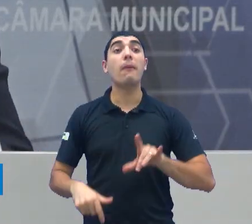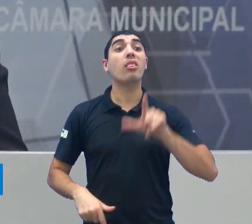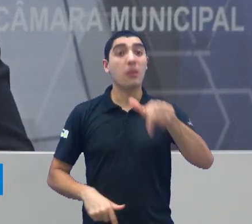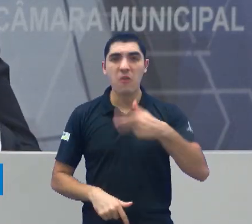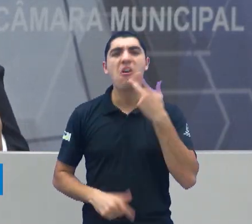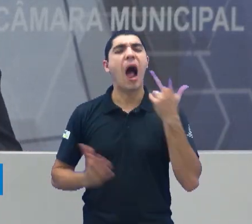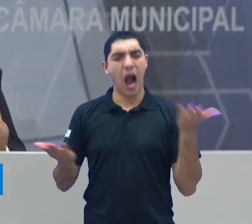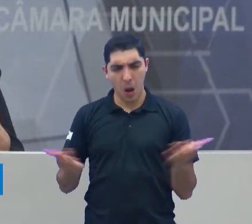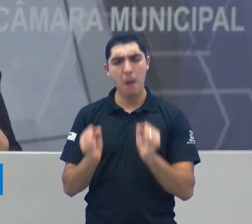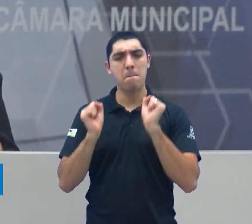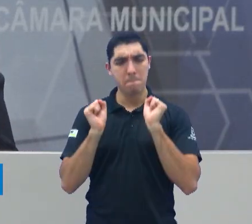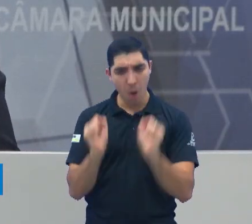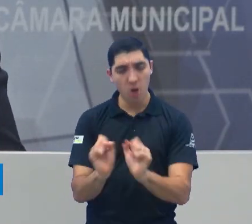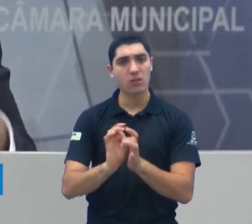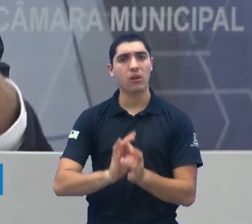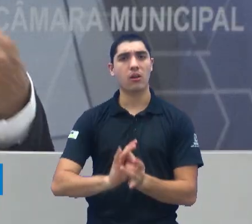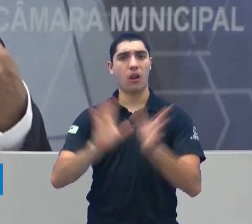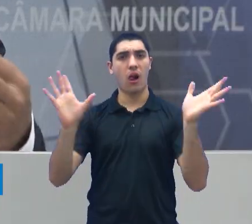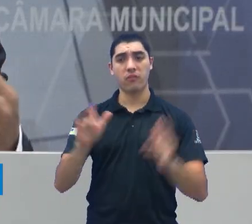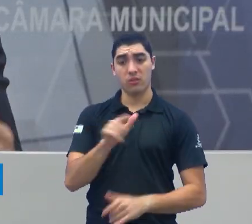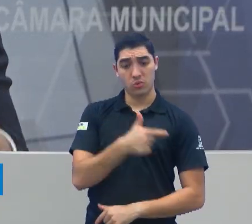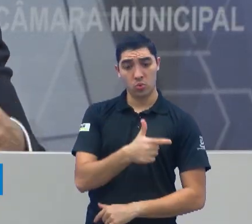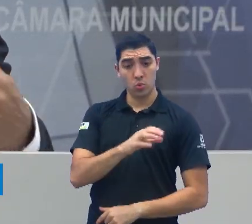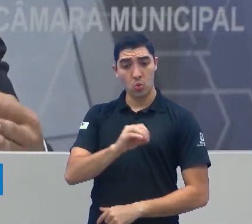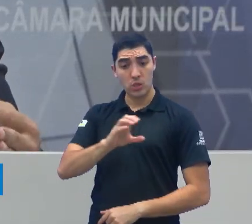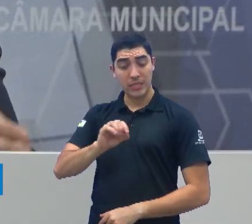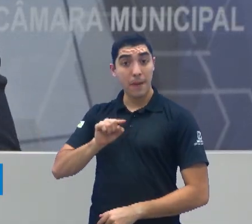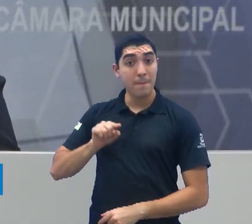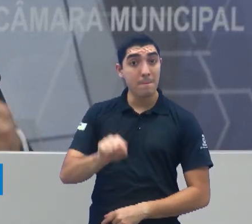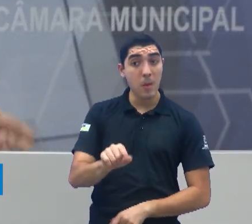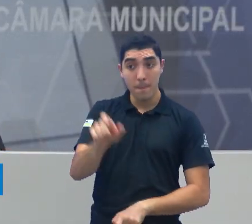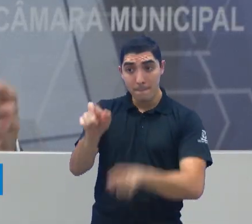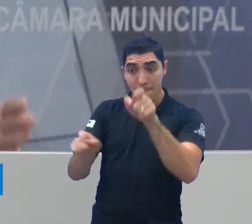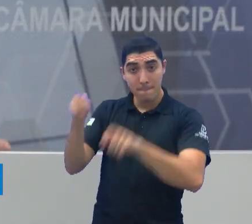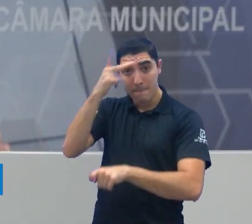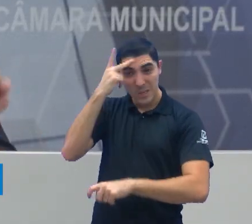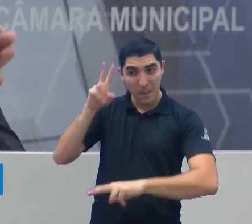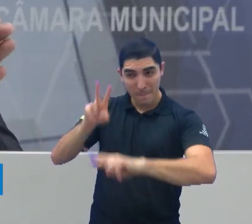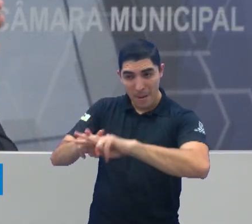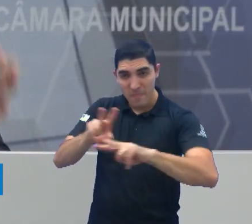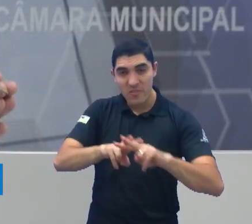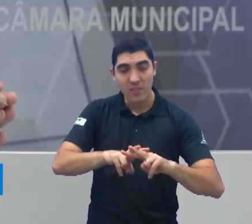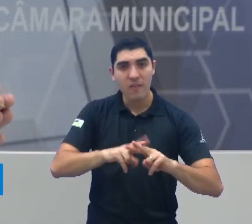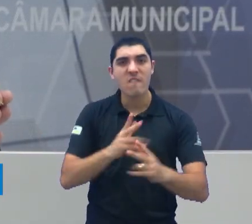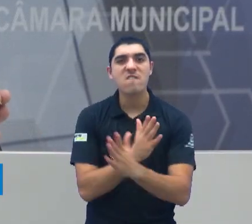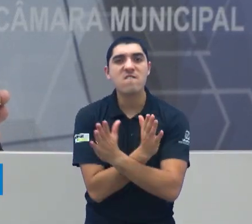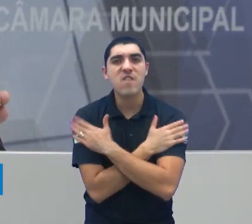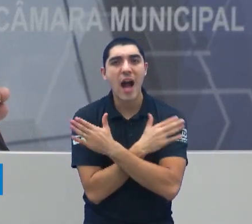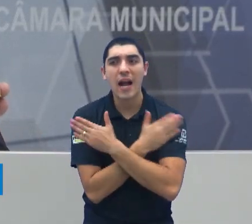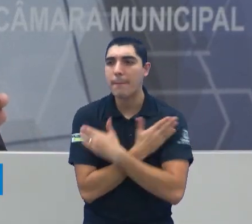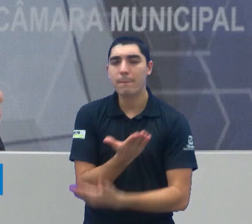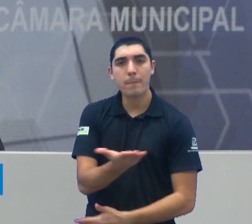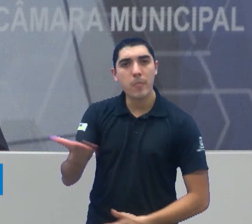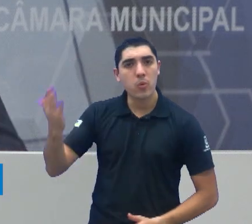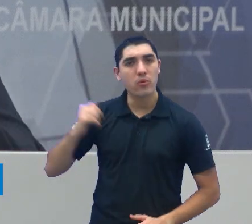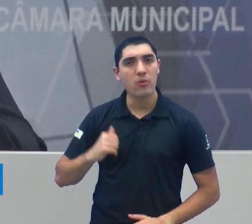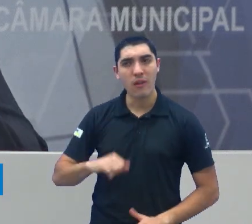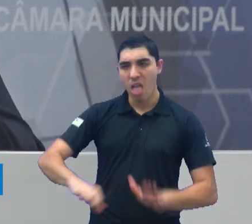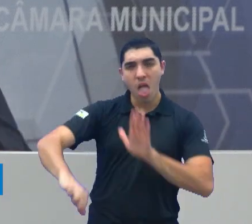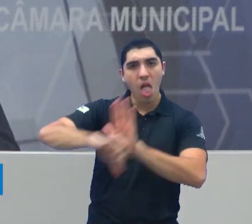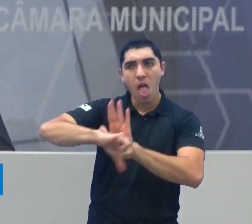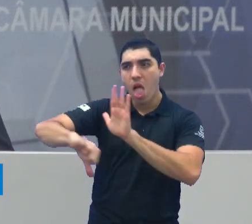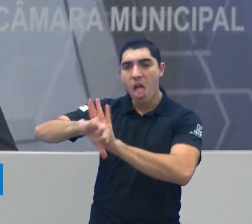200 mil presos, vagabundos, criminosos, a ir às urnas e votar. Então fica aqui o